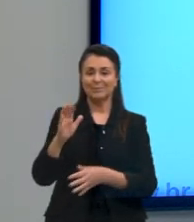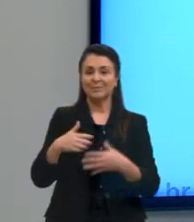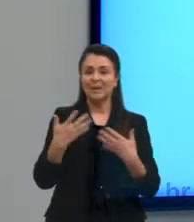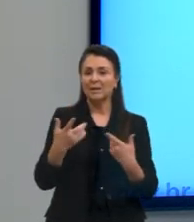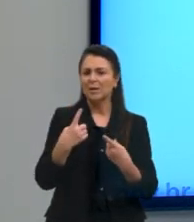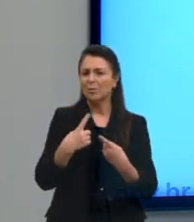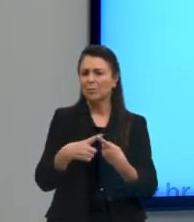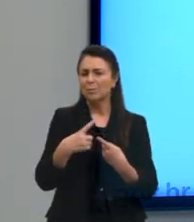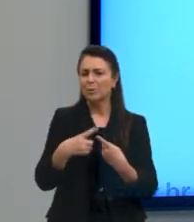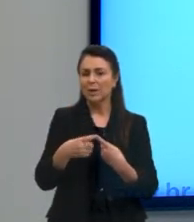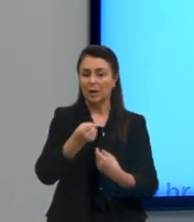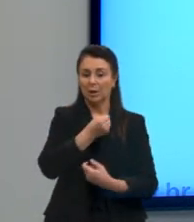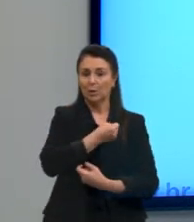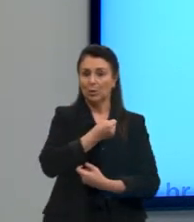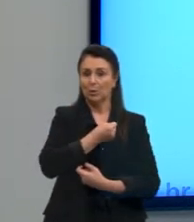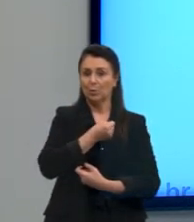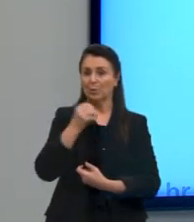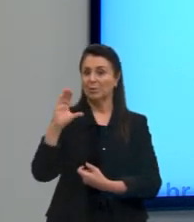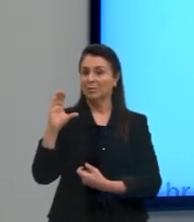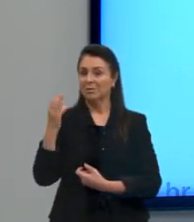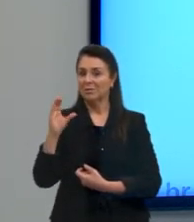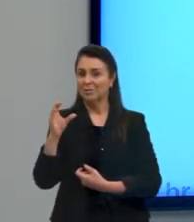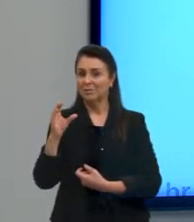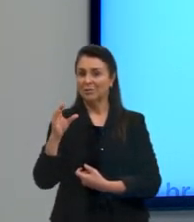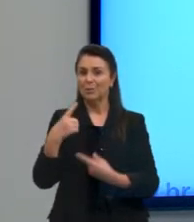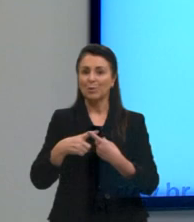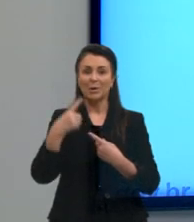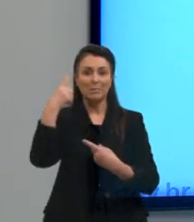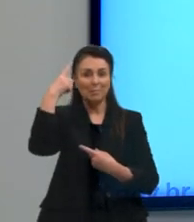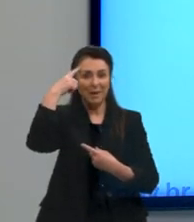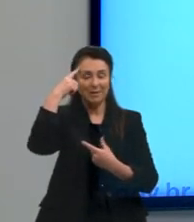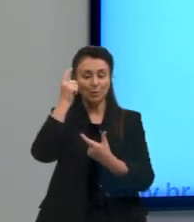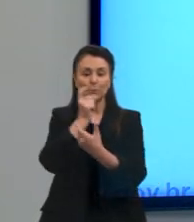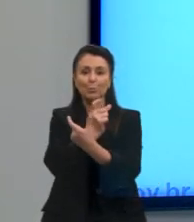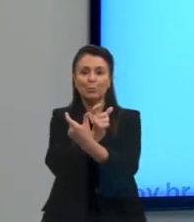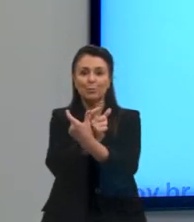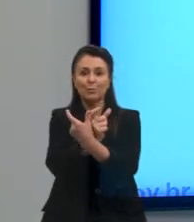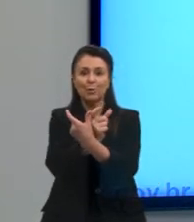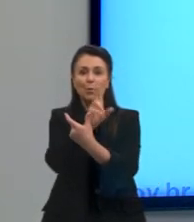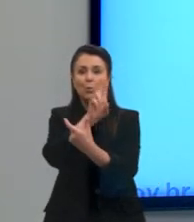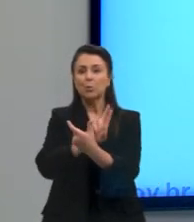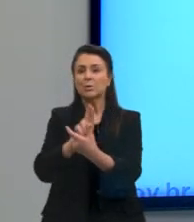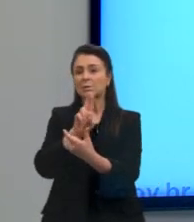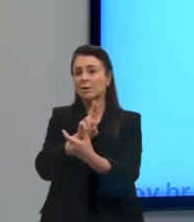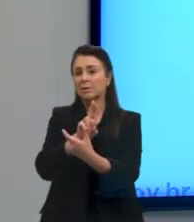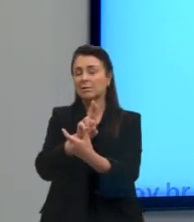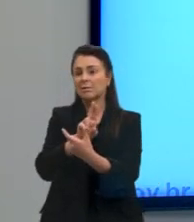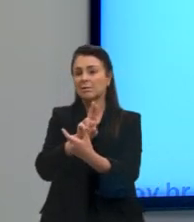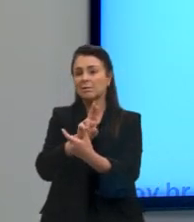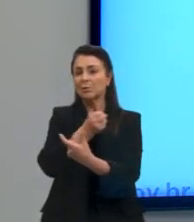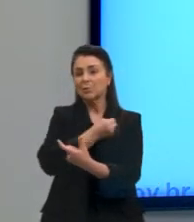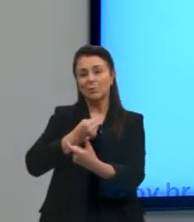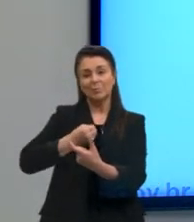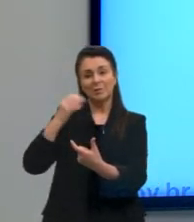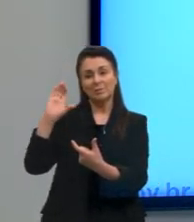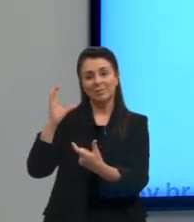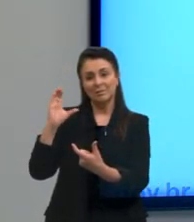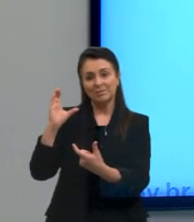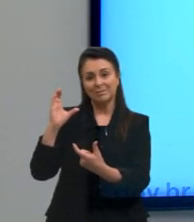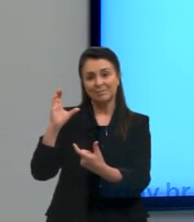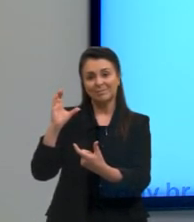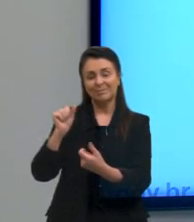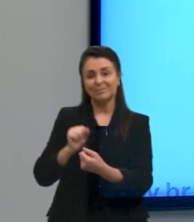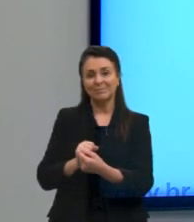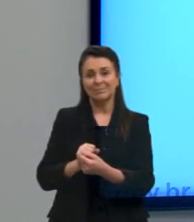por que que a gente viu notação científica porque a gente pode pensar nos prefixos usando notação científica tá então